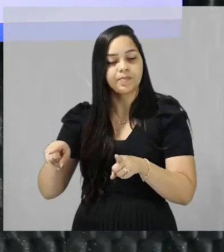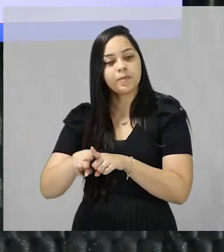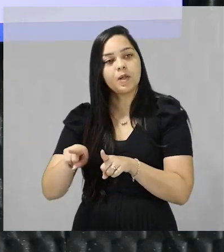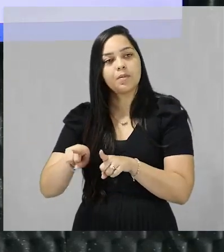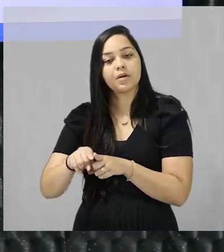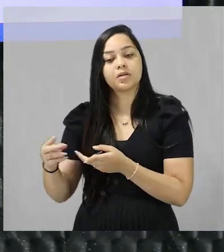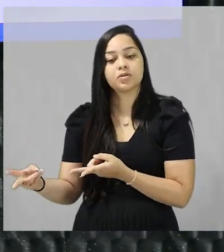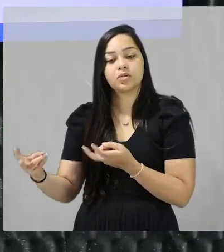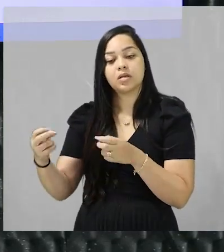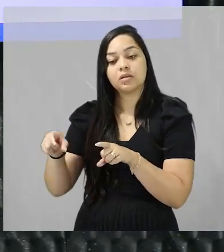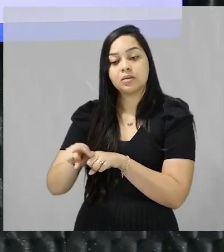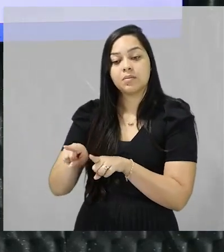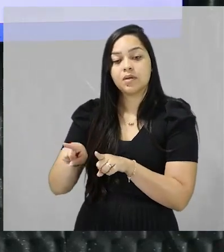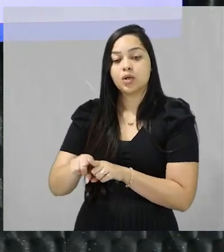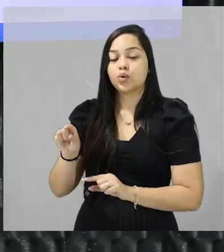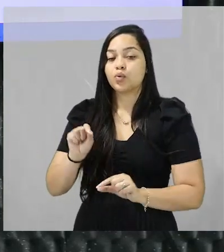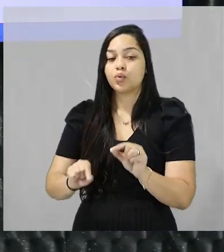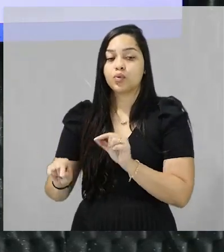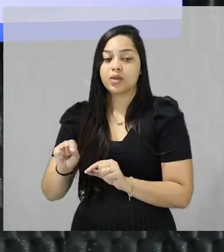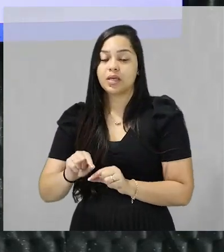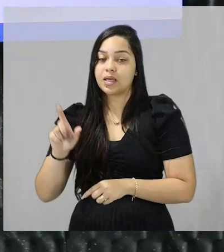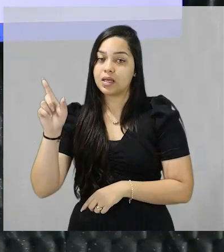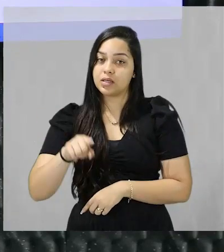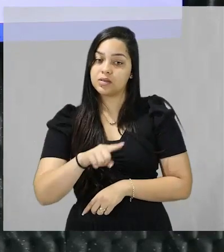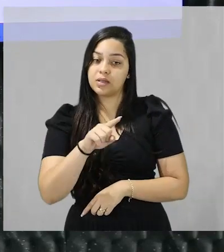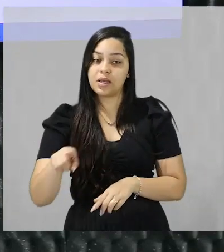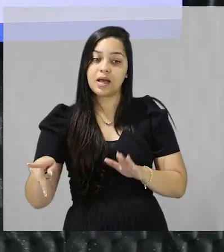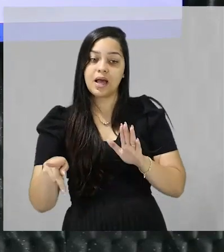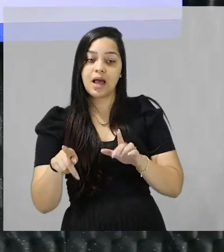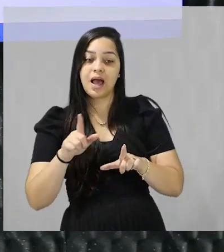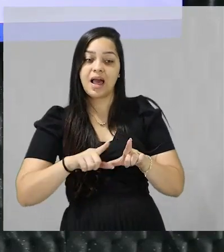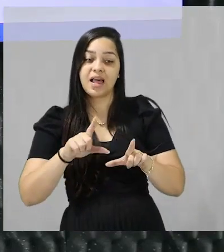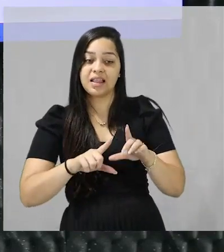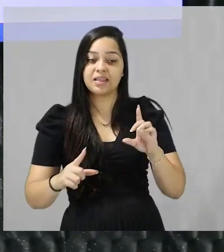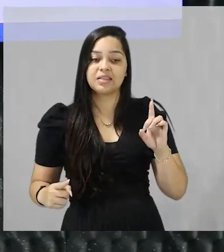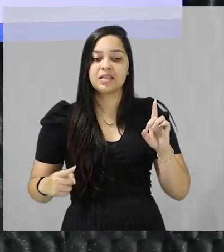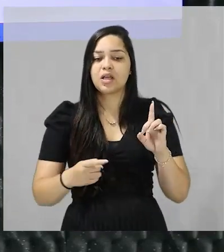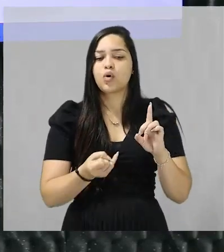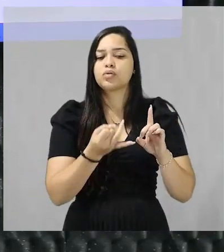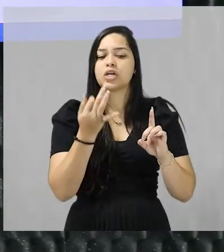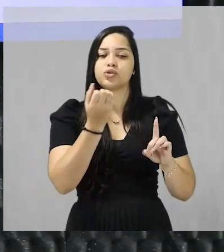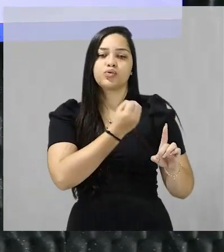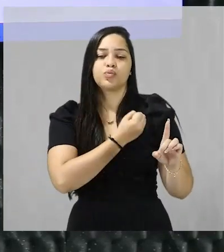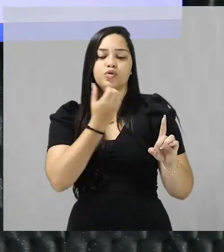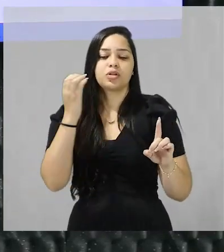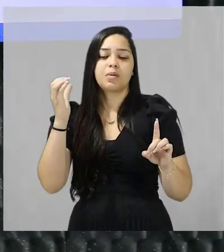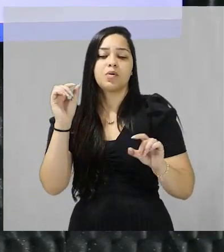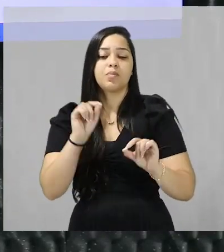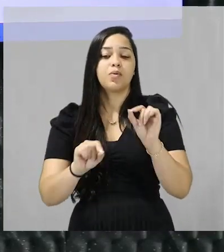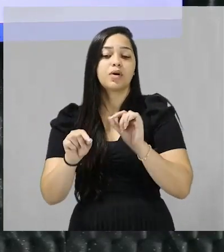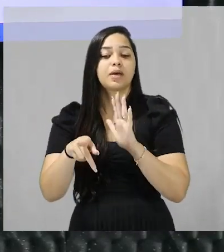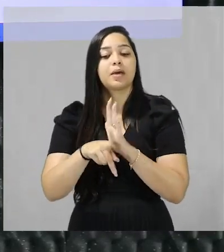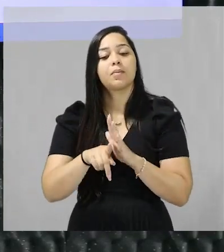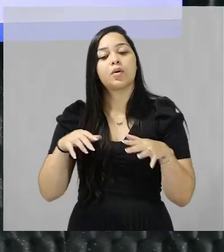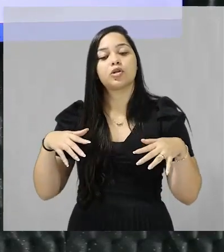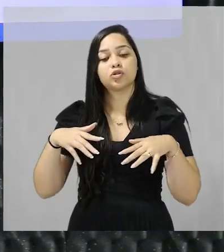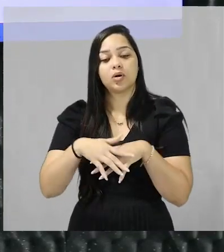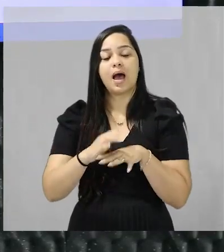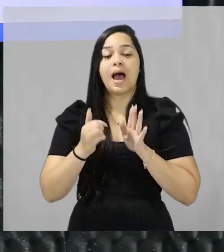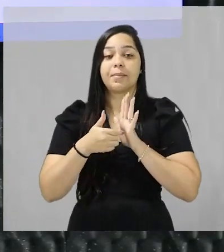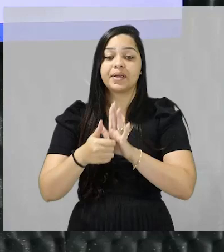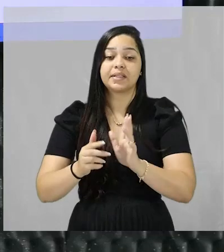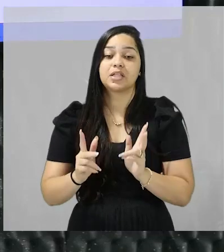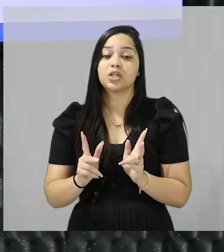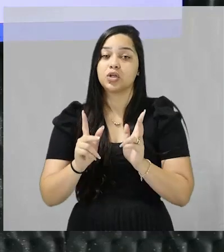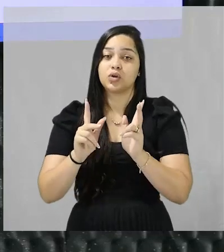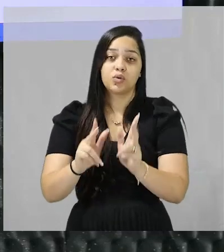retirar, né, descontar ou eliminar a letra D, contagem do número de carbonos. Já que eles são isômeros, eles vão apresentar a